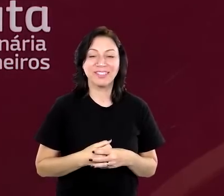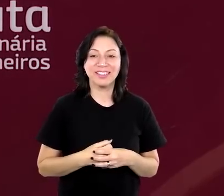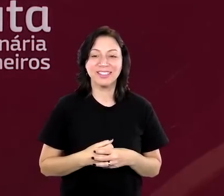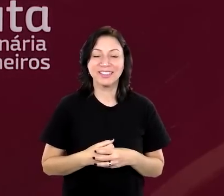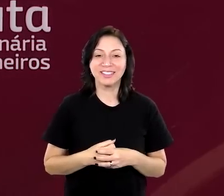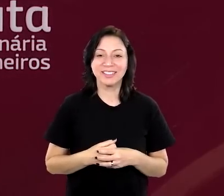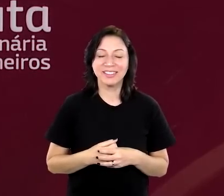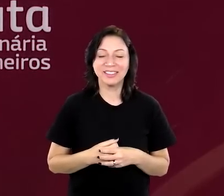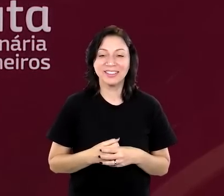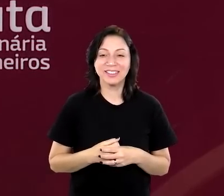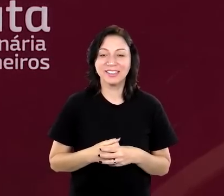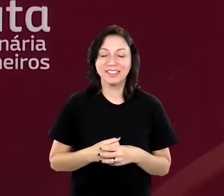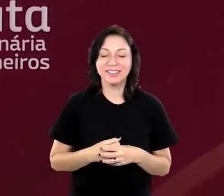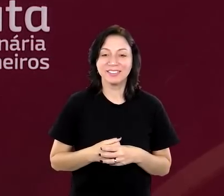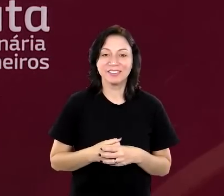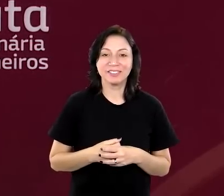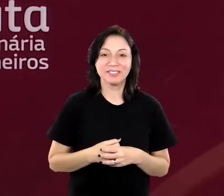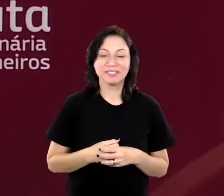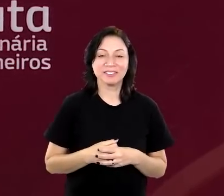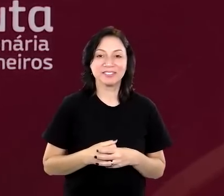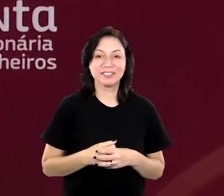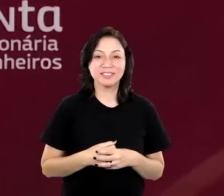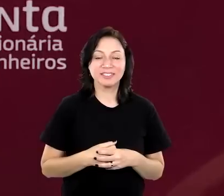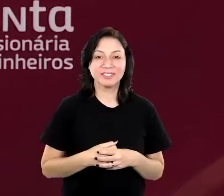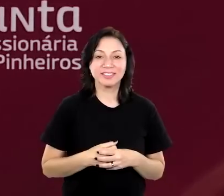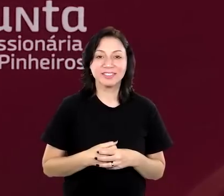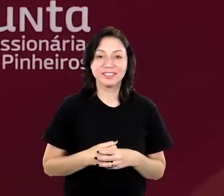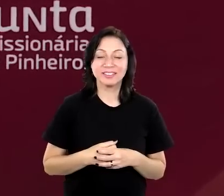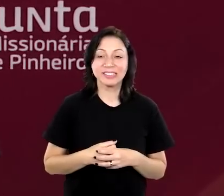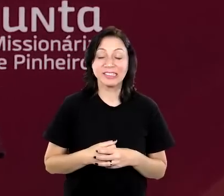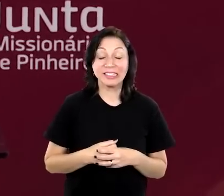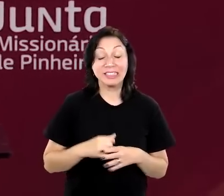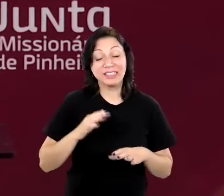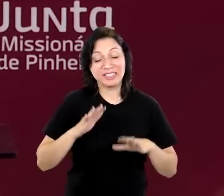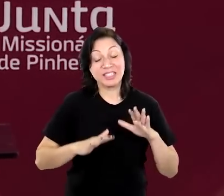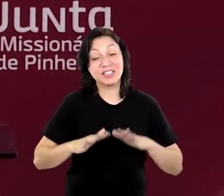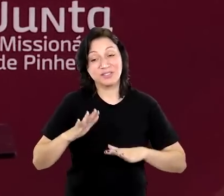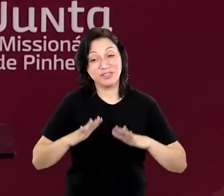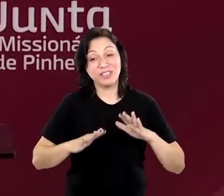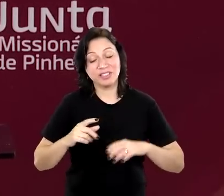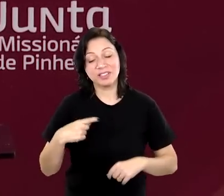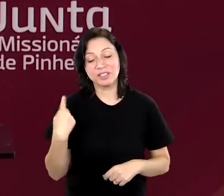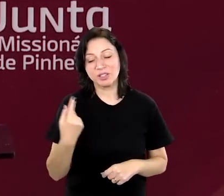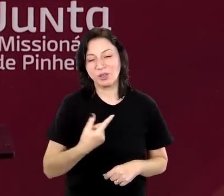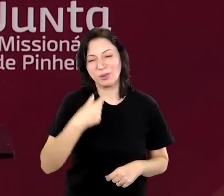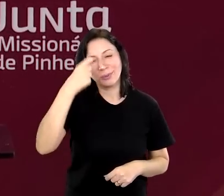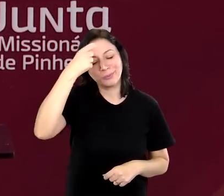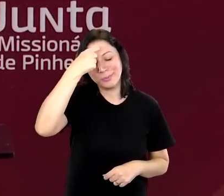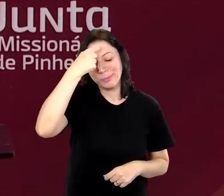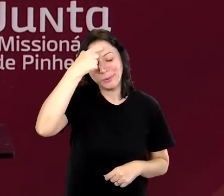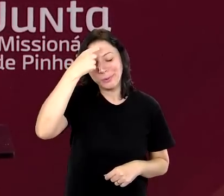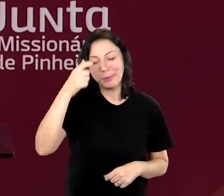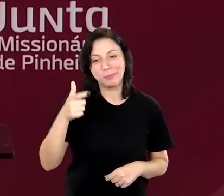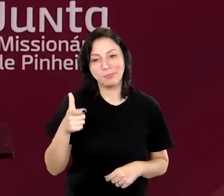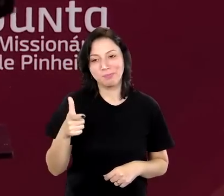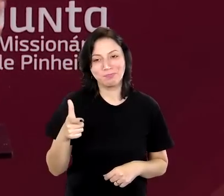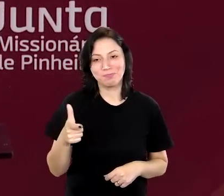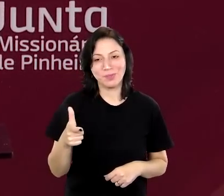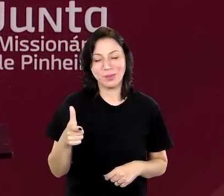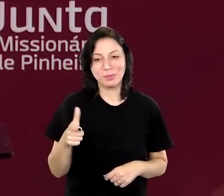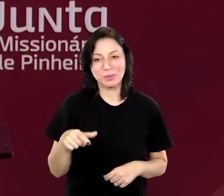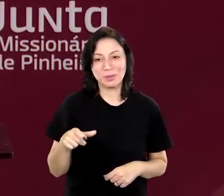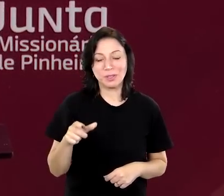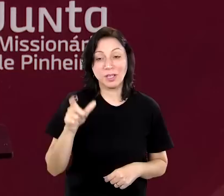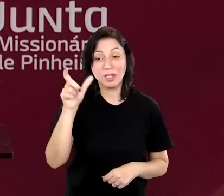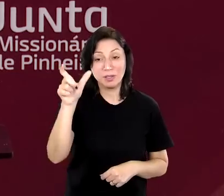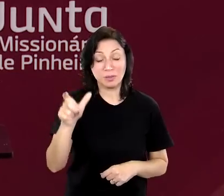Eu fico impressionado, irmãos, essa falta de consciência que às vezes a gente tem. As pessoas, os crentes,